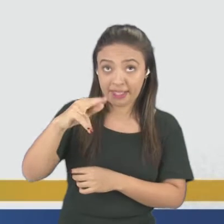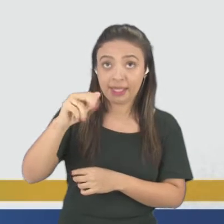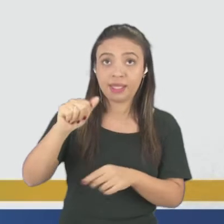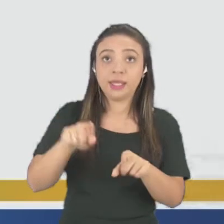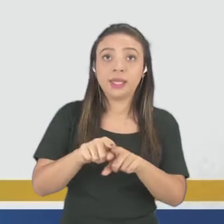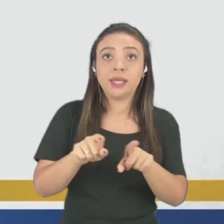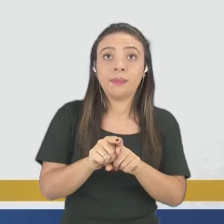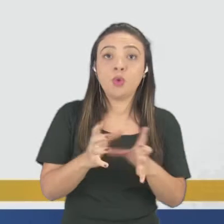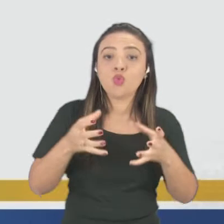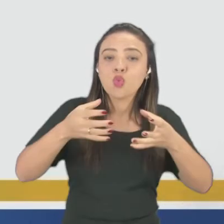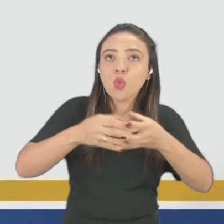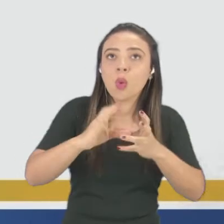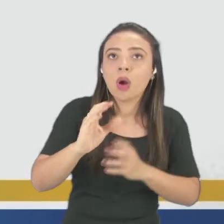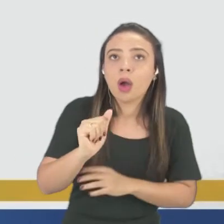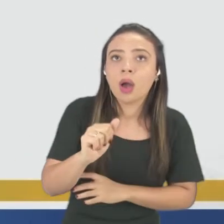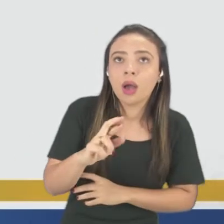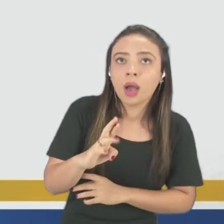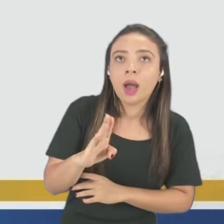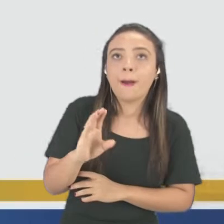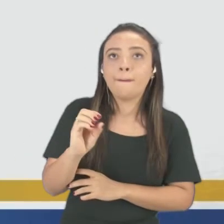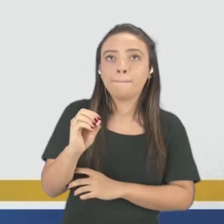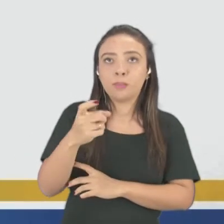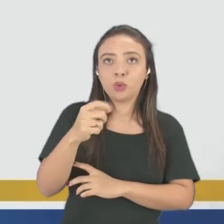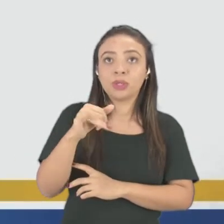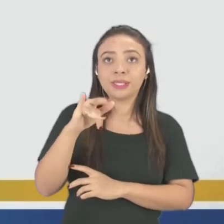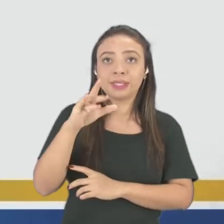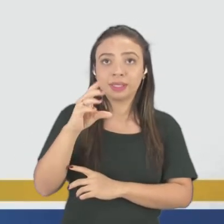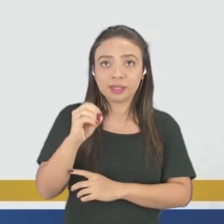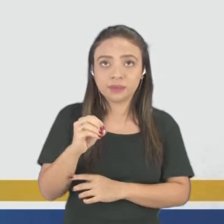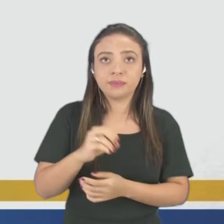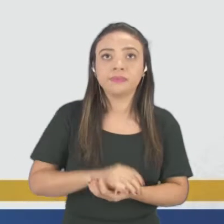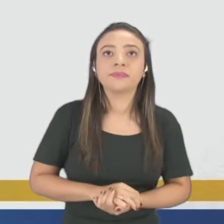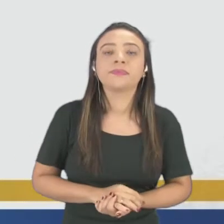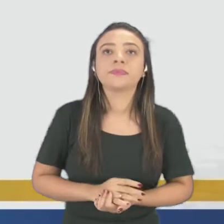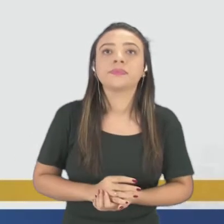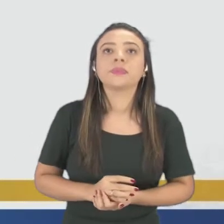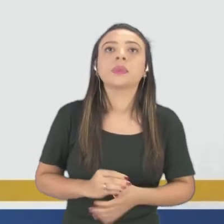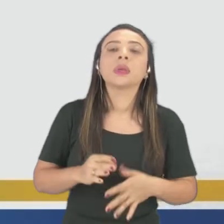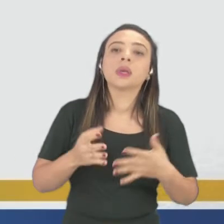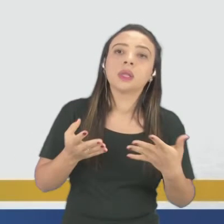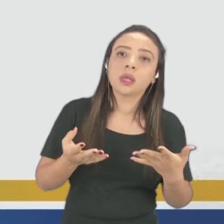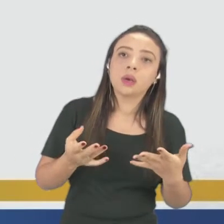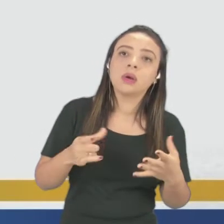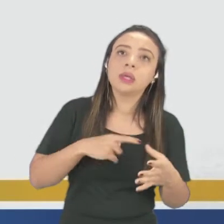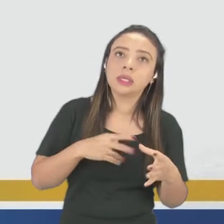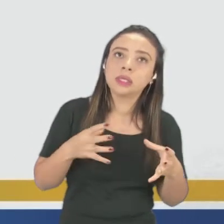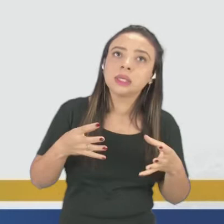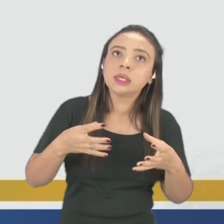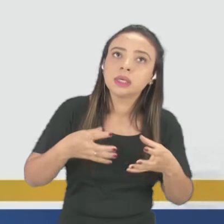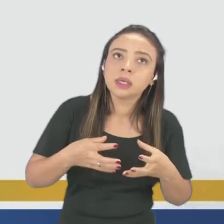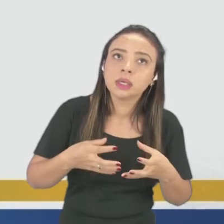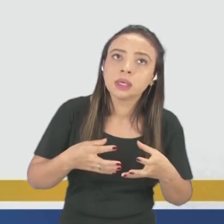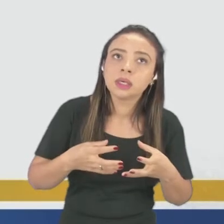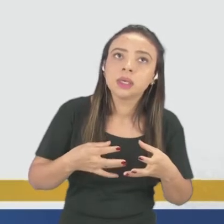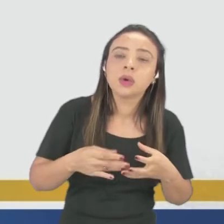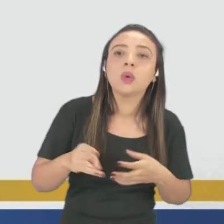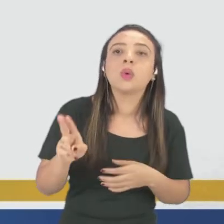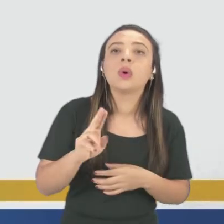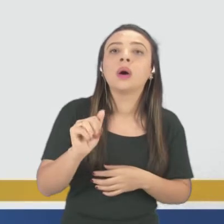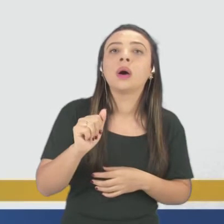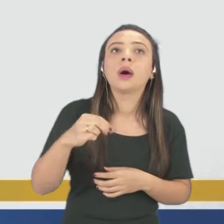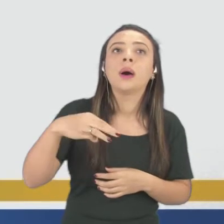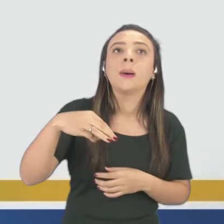grupo carboxílico Olha que gente grupo Amina grupo carboxílico Olha que eu falei aqui no